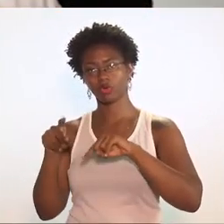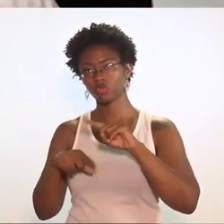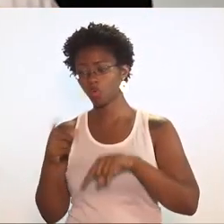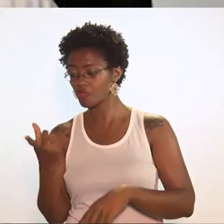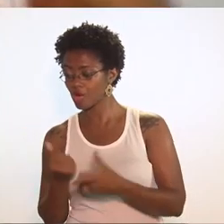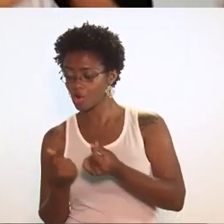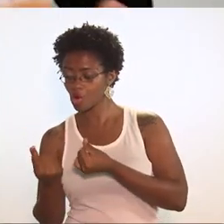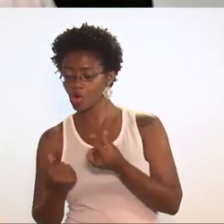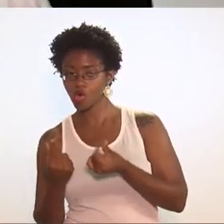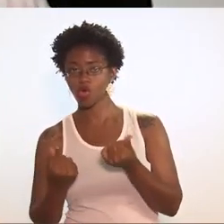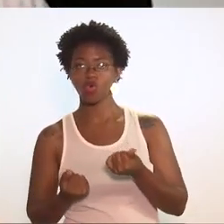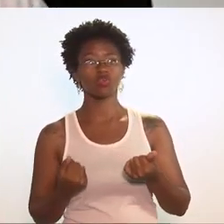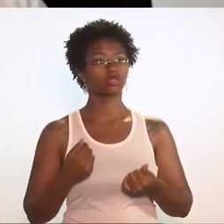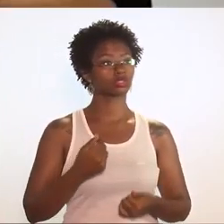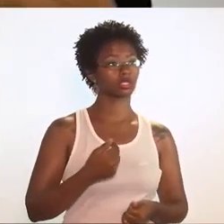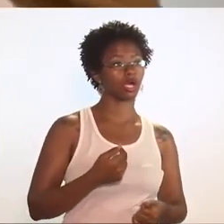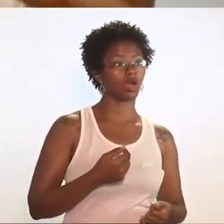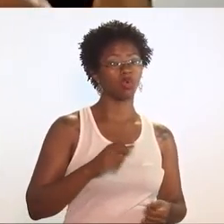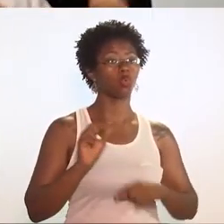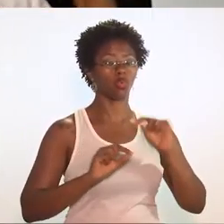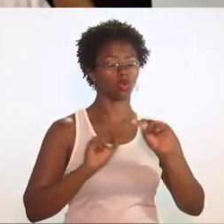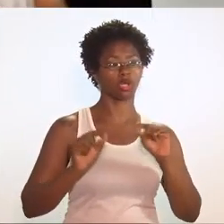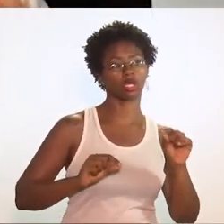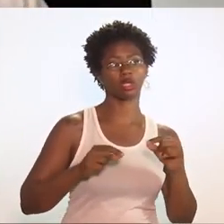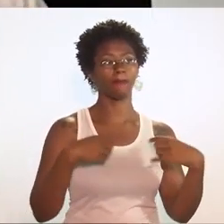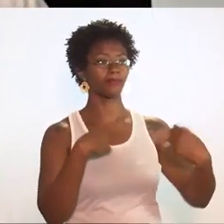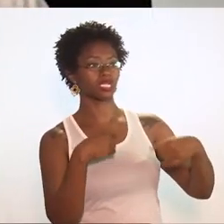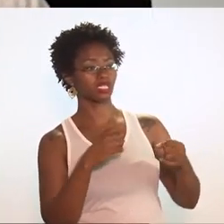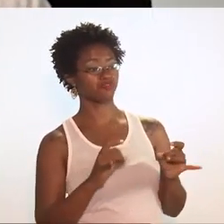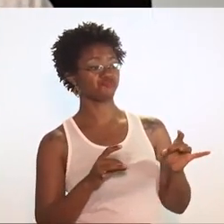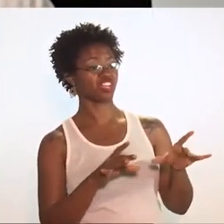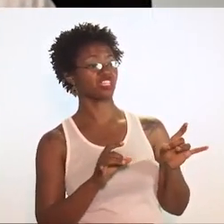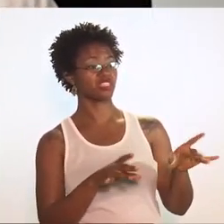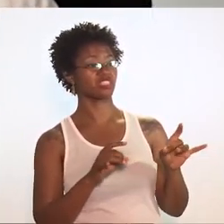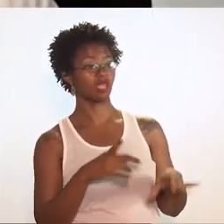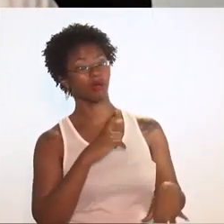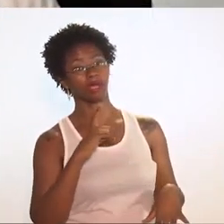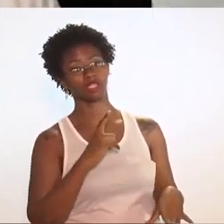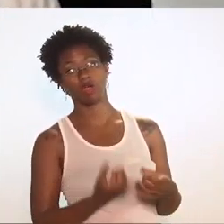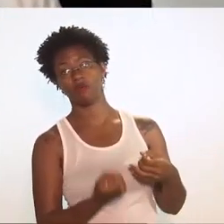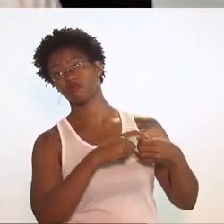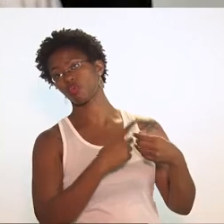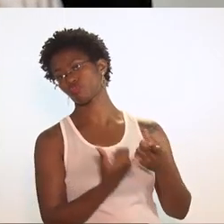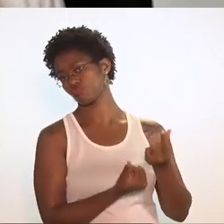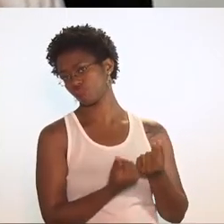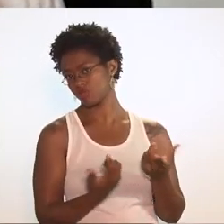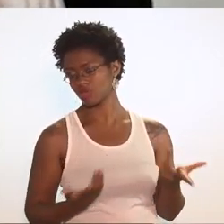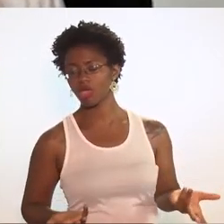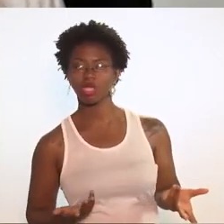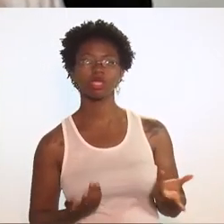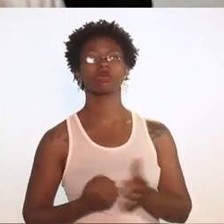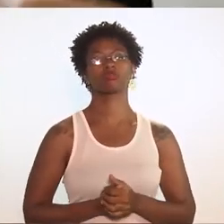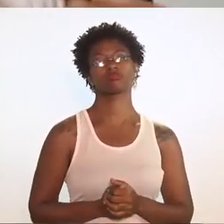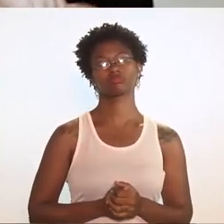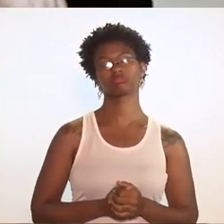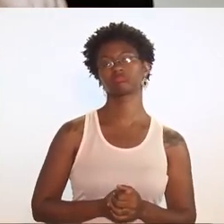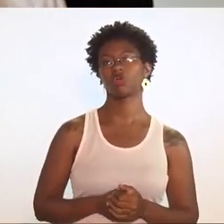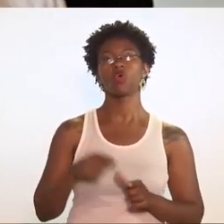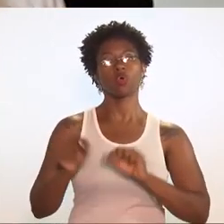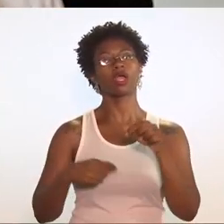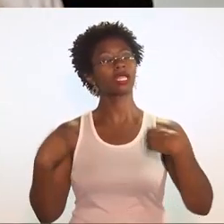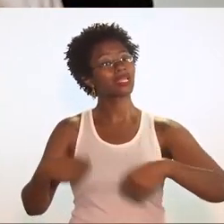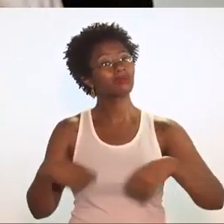curso é fotografia de produtos para as redes sociais. Porque além de tudo, além dela aprender